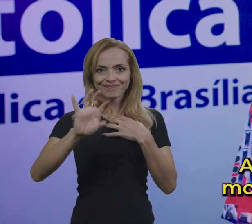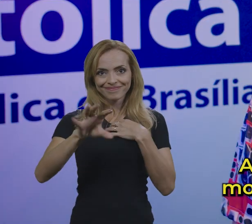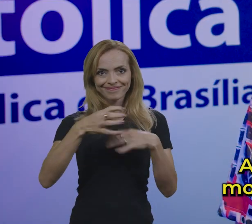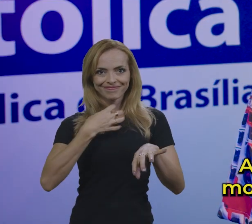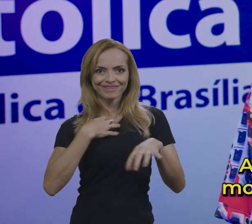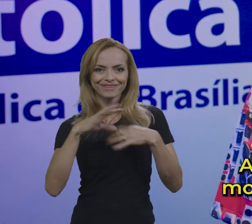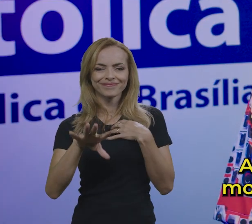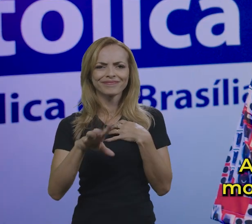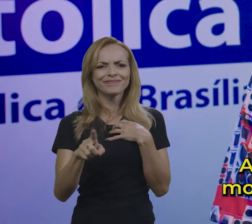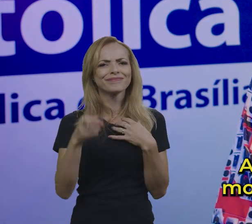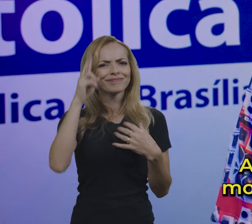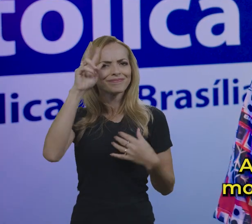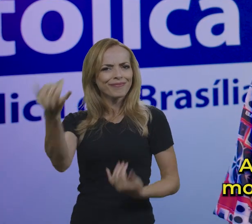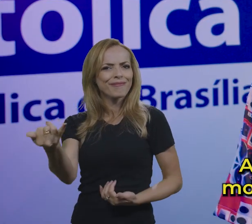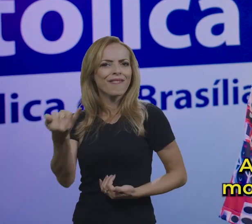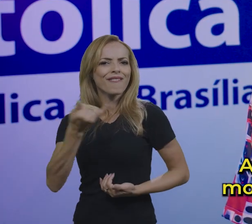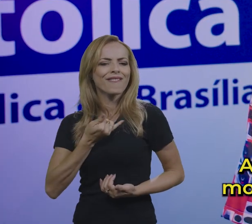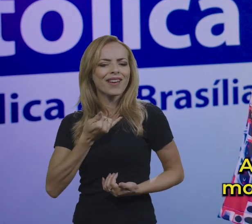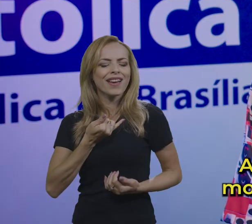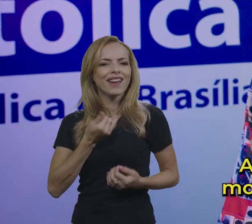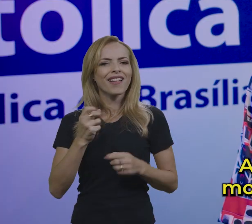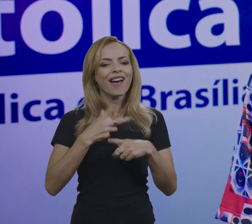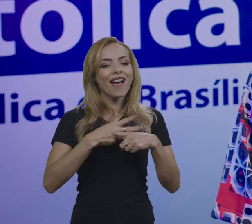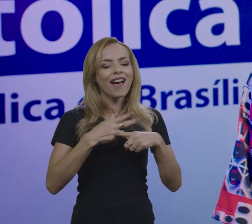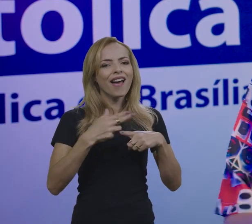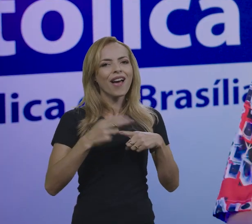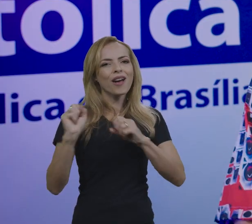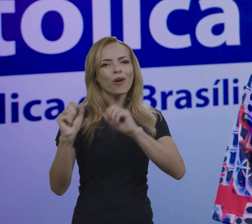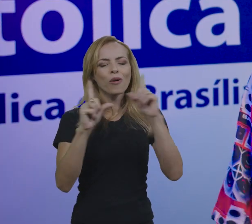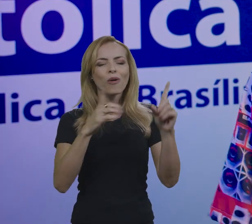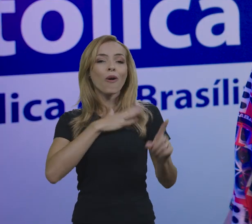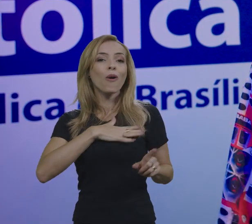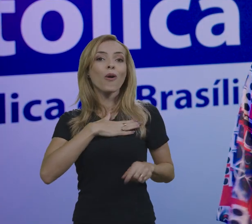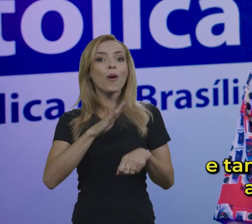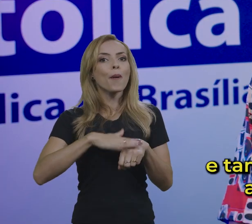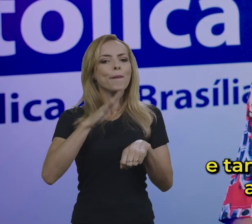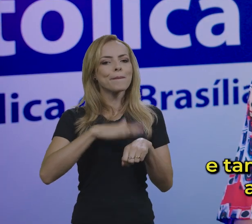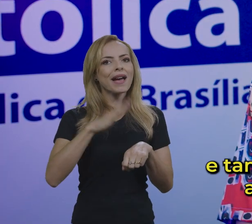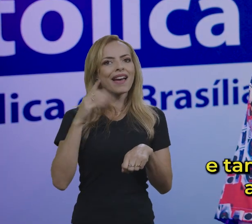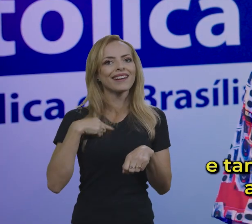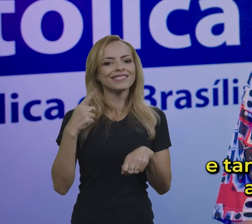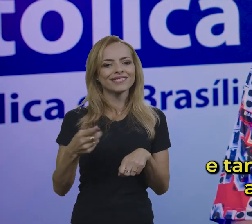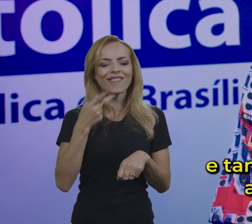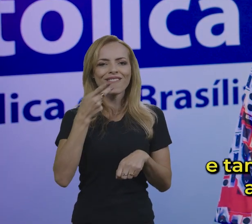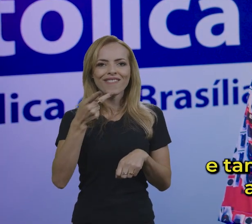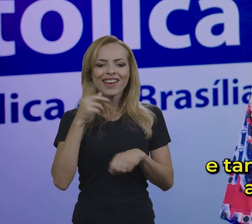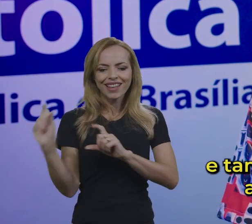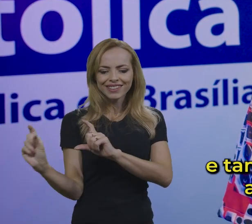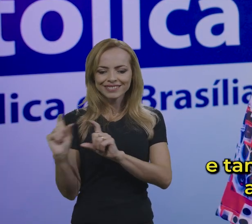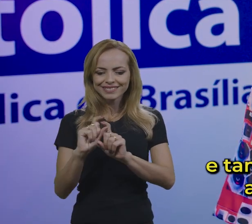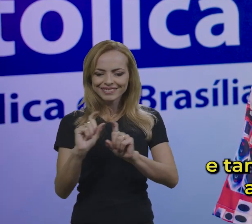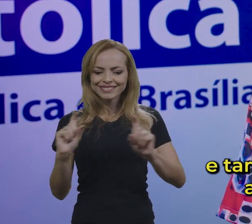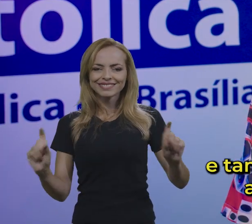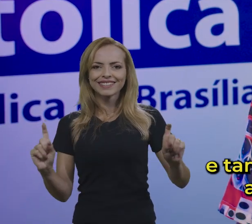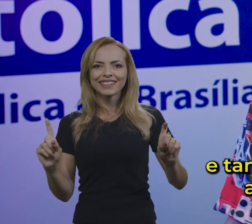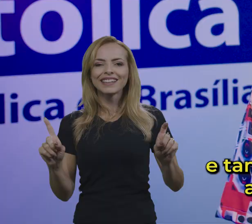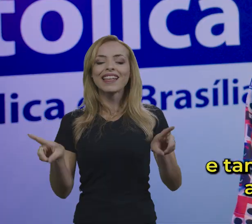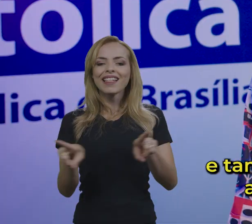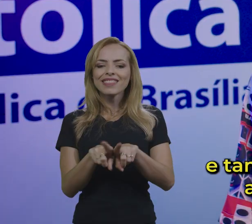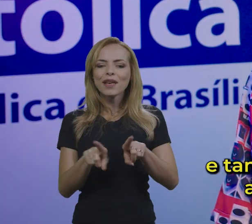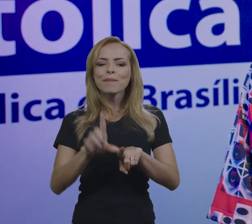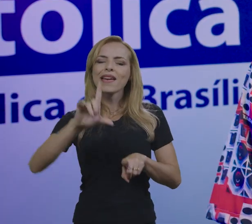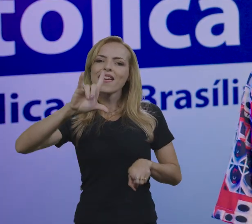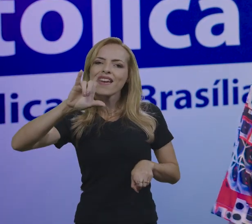Agora me conta, qual foi o seu momento favorito da temporada? Deixe aí nos comentários. E também não deixe de acompanhar a Católica pelas